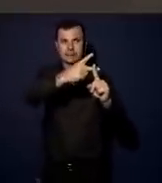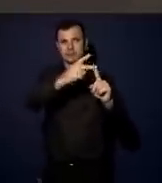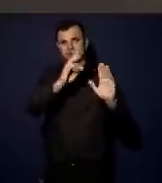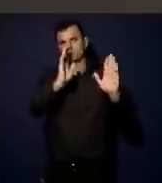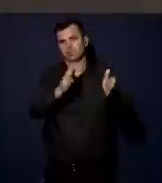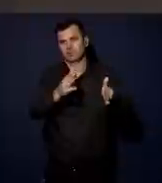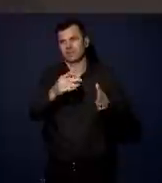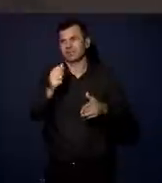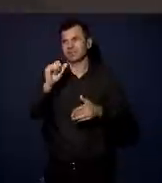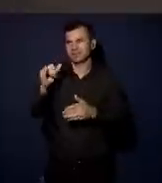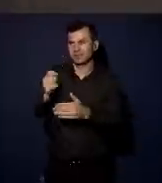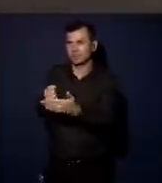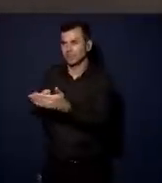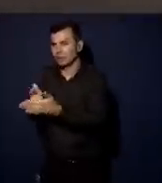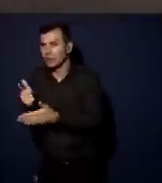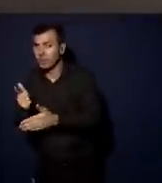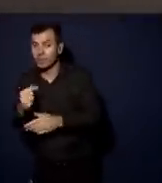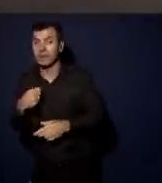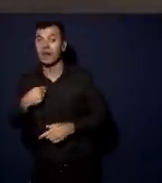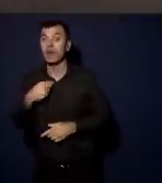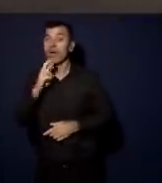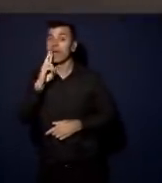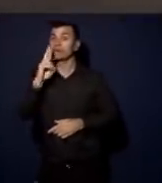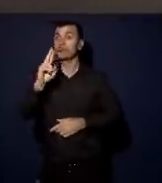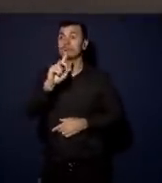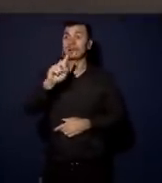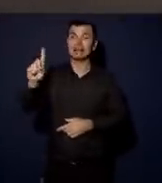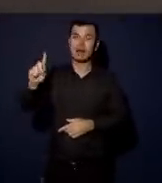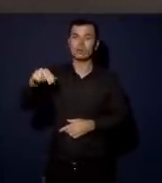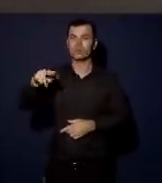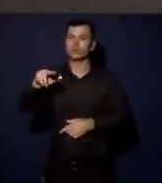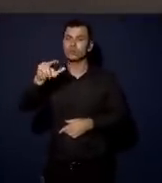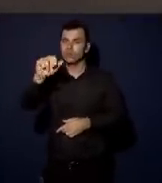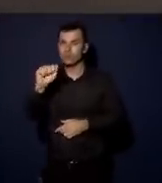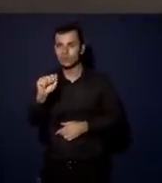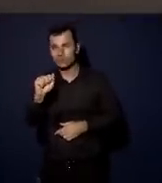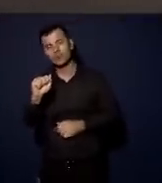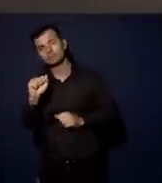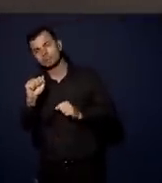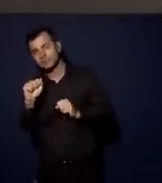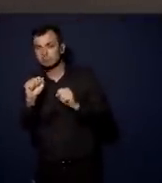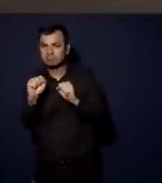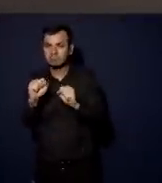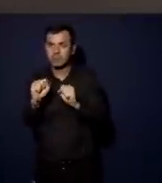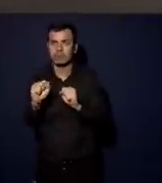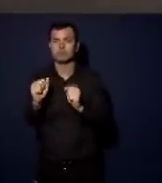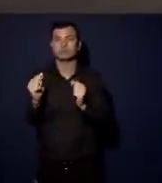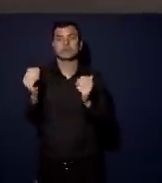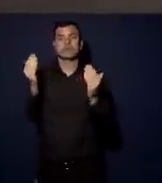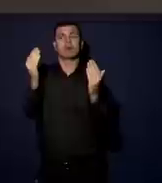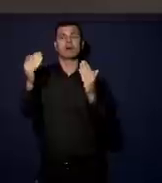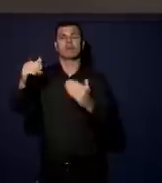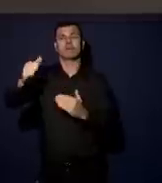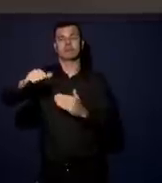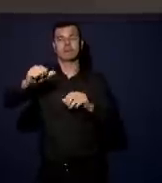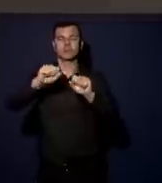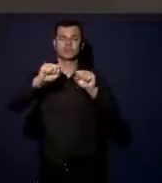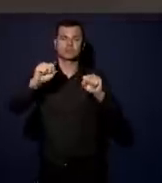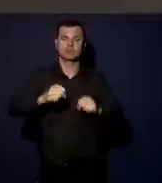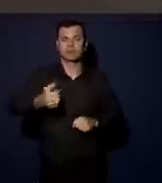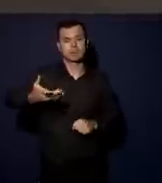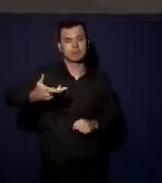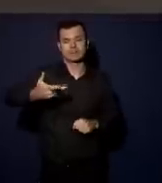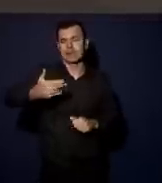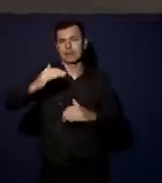o Nunca diga não sempre mas o mais racional aqui são coisas que acelerem o nosso ecossistema obviamente